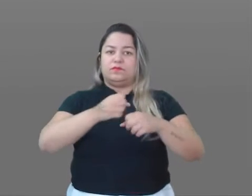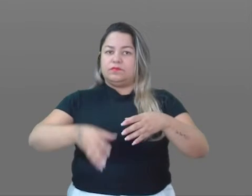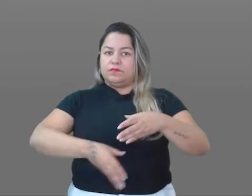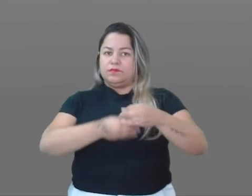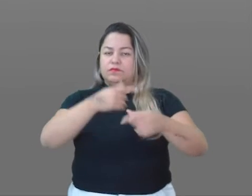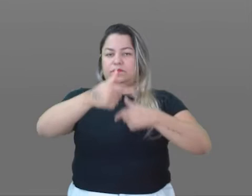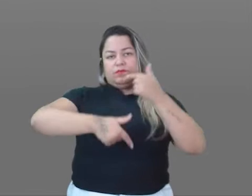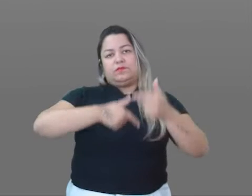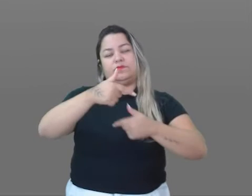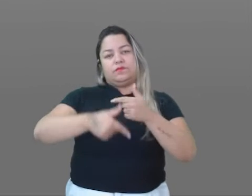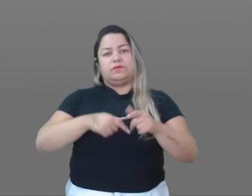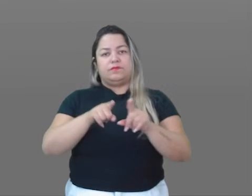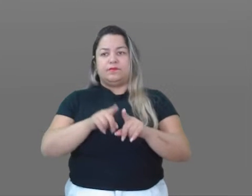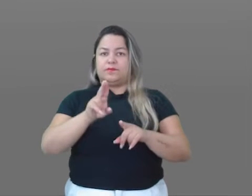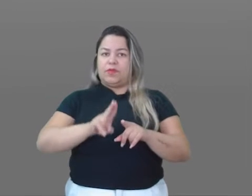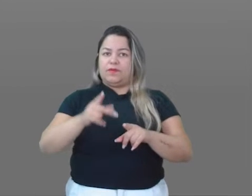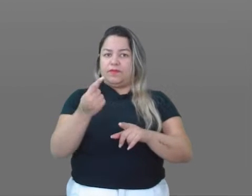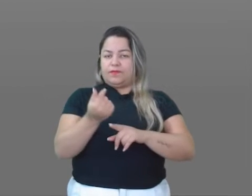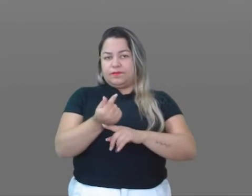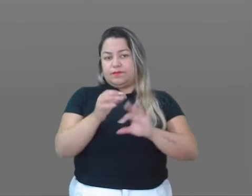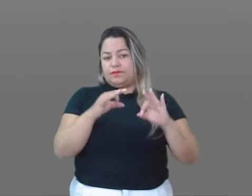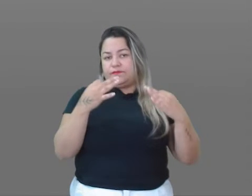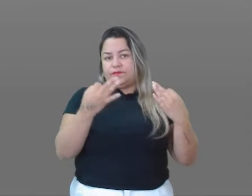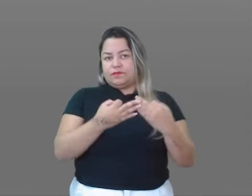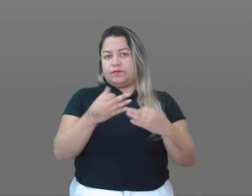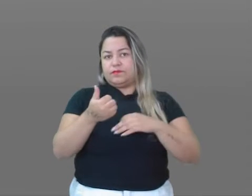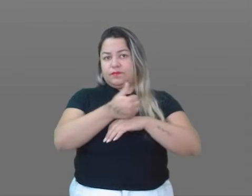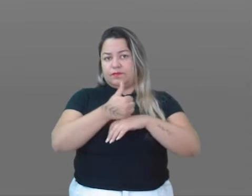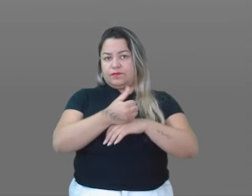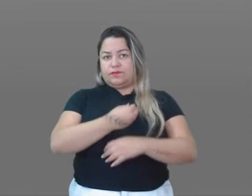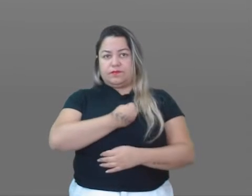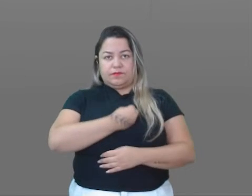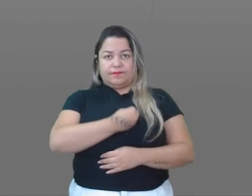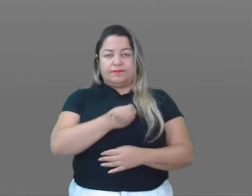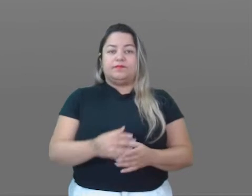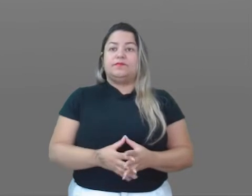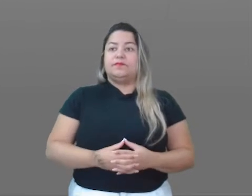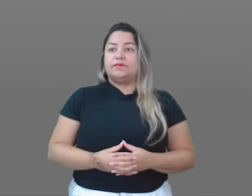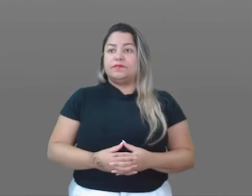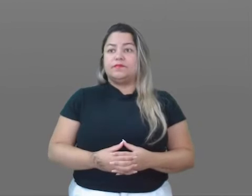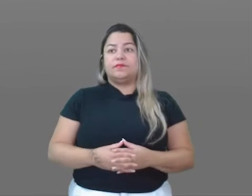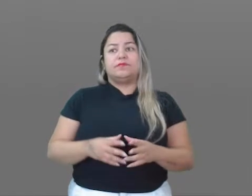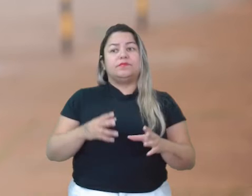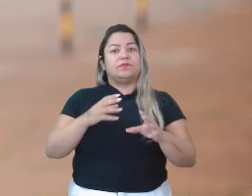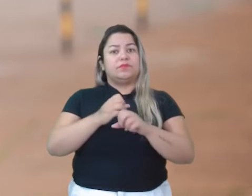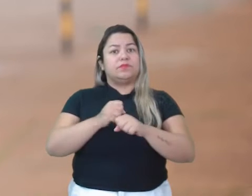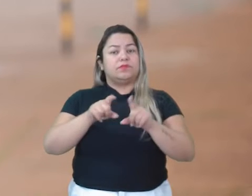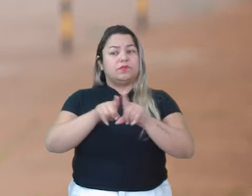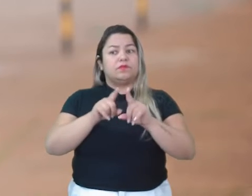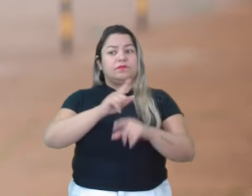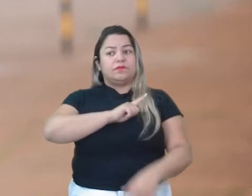que se soma ao aumento dos empregos, o consumo das famílias e a melhora na qualidade de vida.